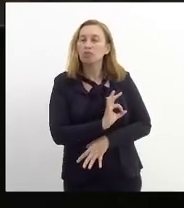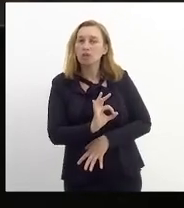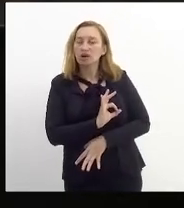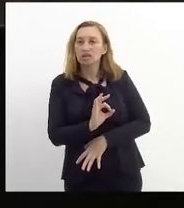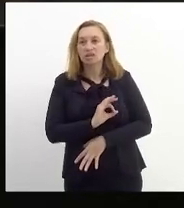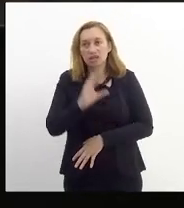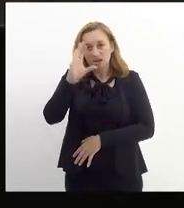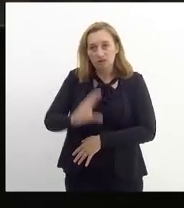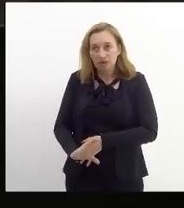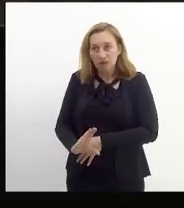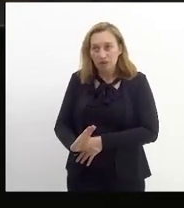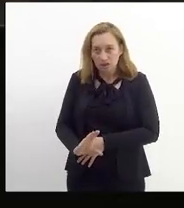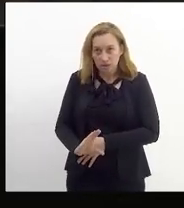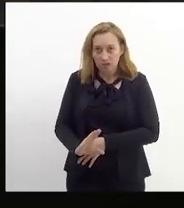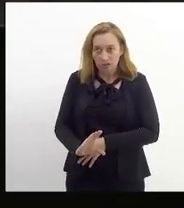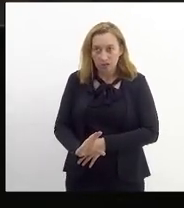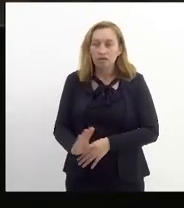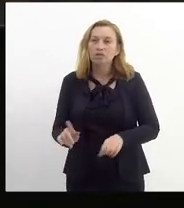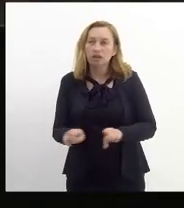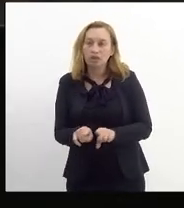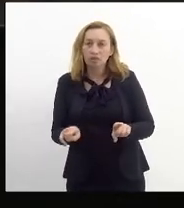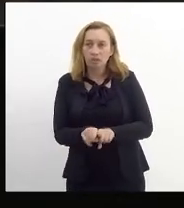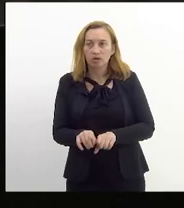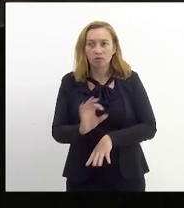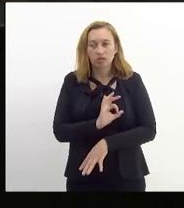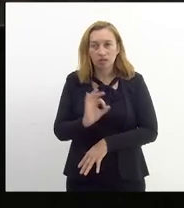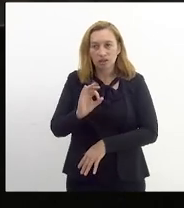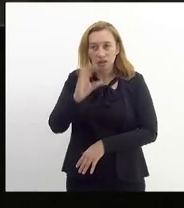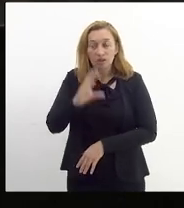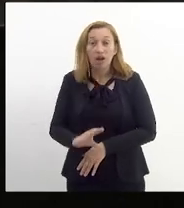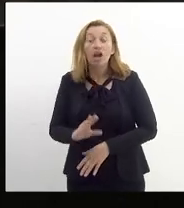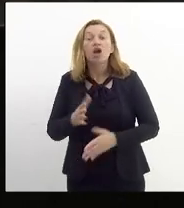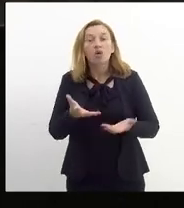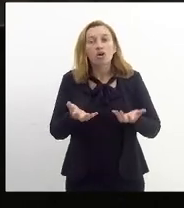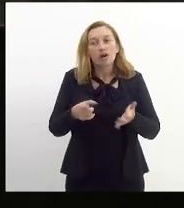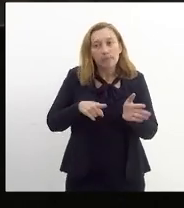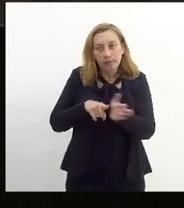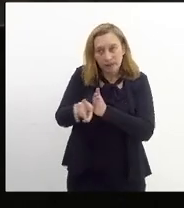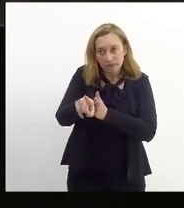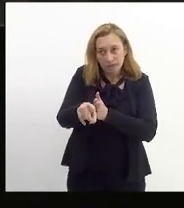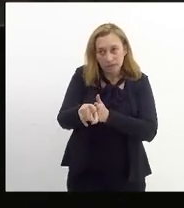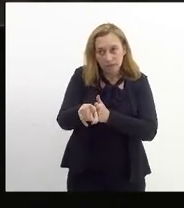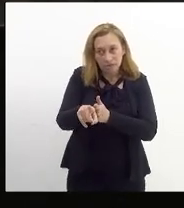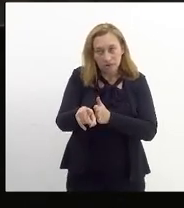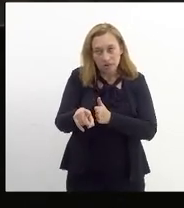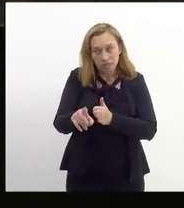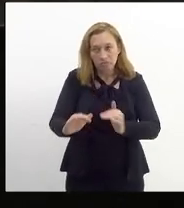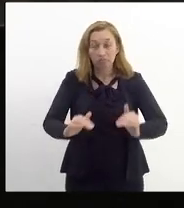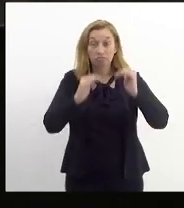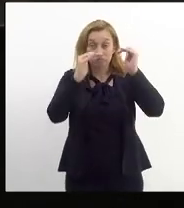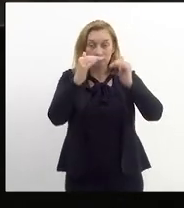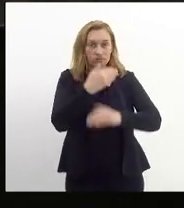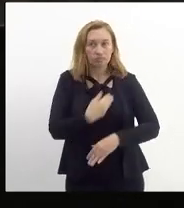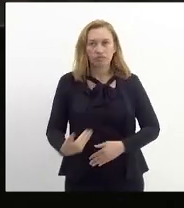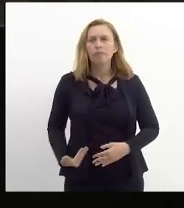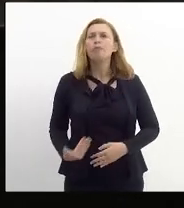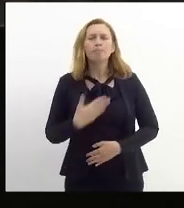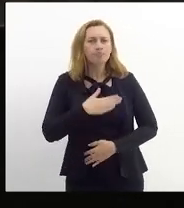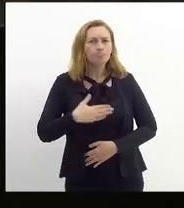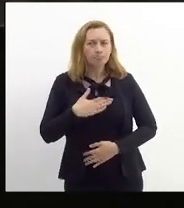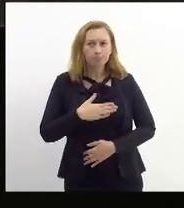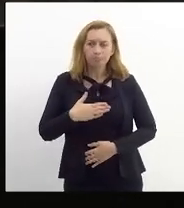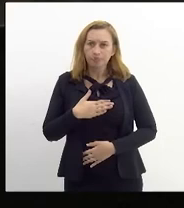trata os policiais civis e aí eu quero fazer uma pergunta o Excelentíssimo Senhor Governador Eu